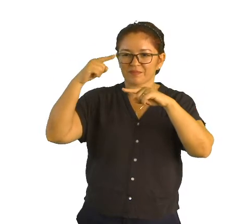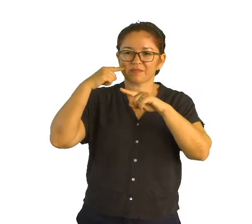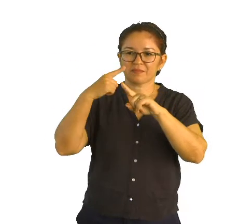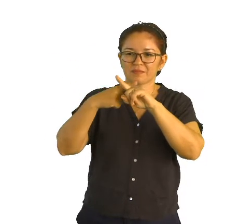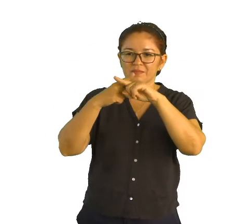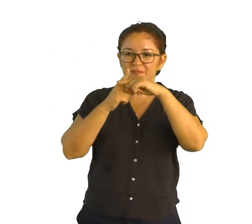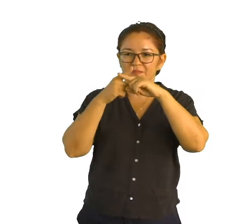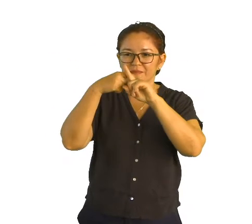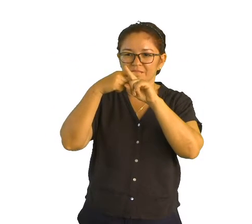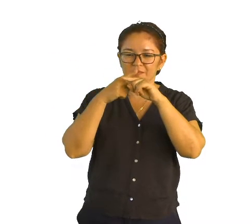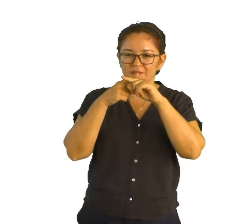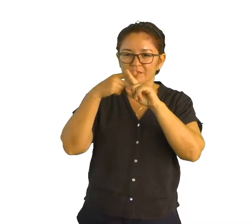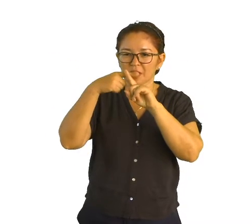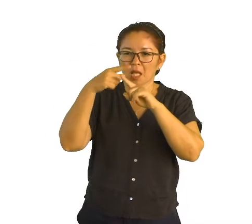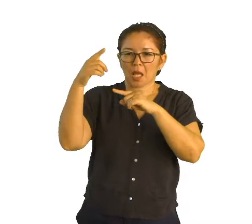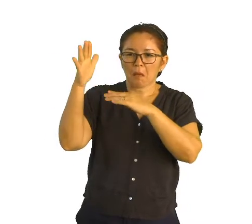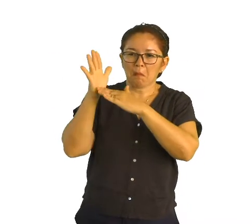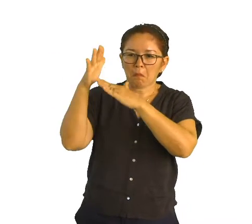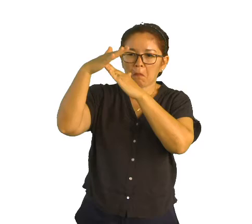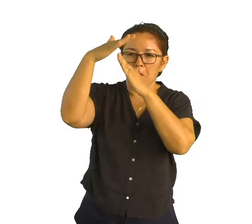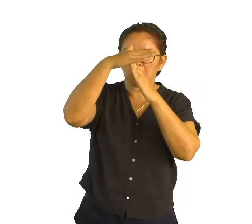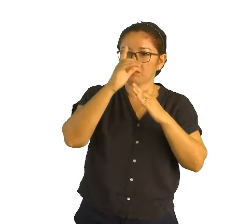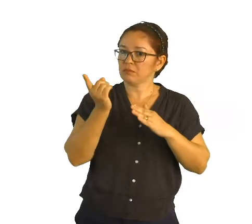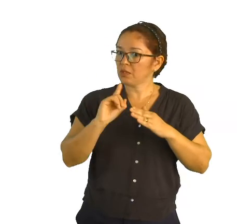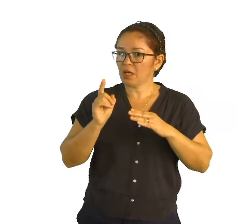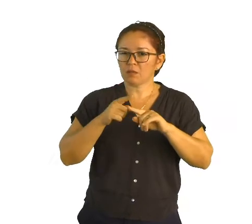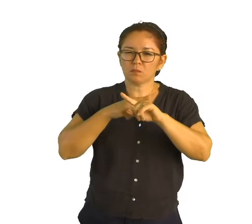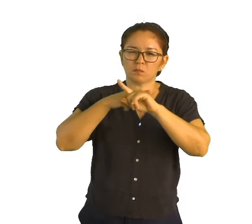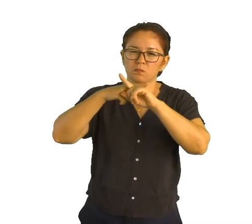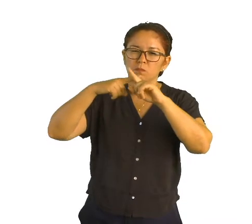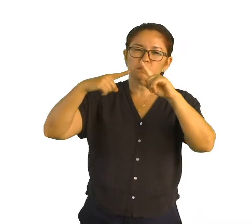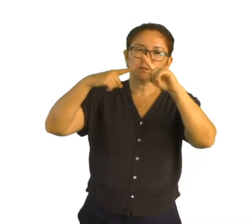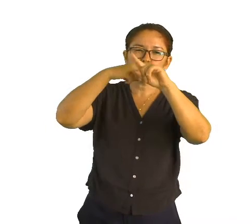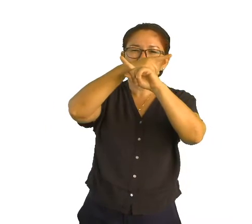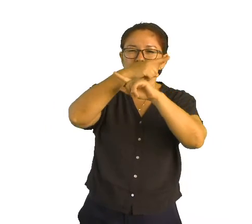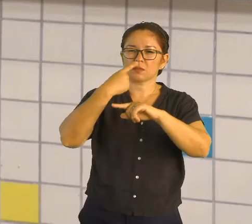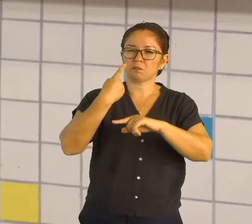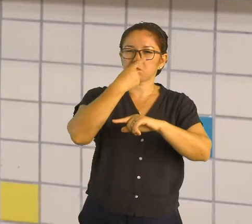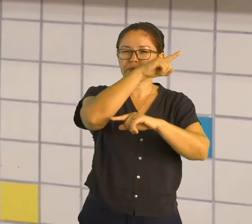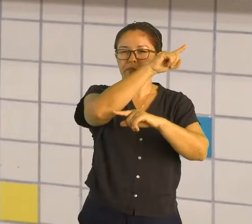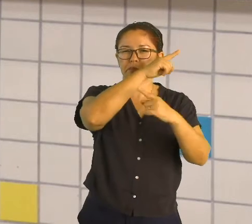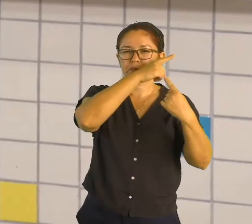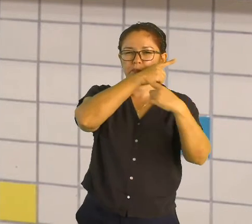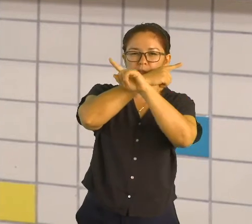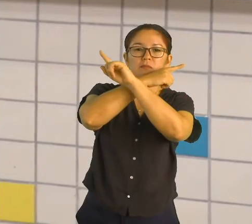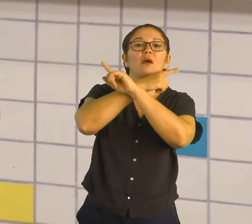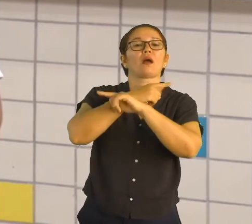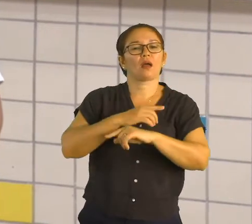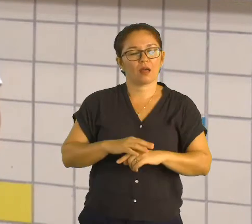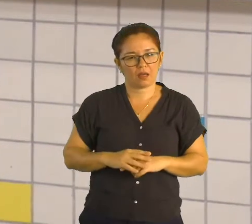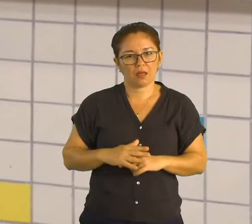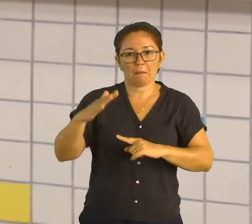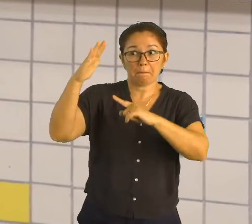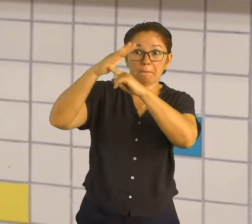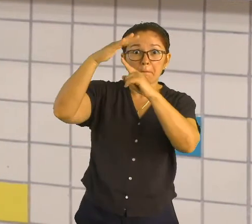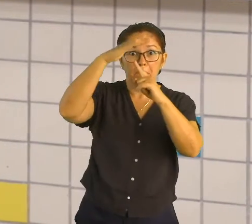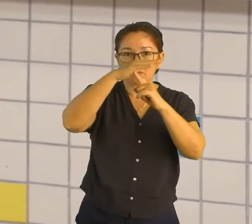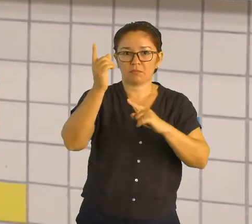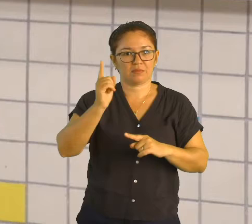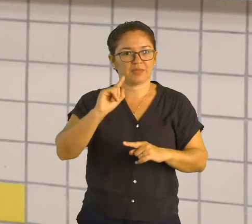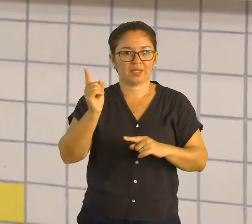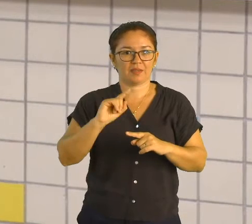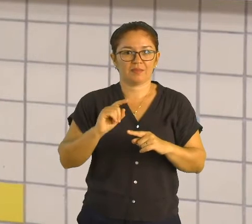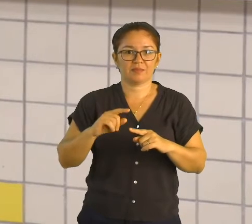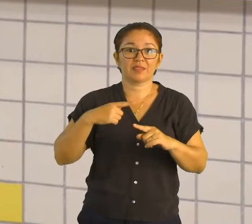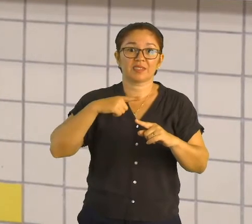ponto passam infinitas retas. Esse exemplo fica bem claro. Nós temos agora, nessa